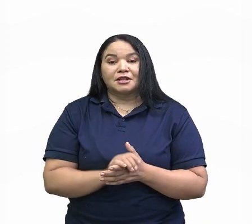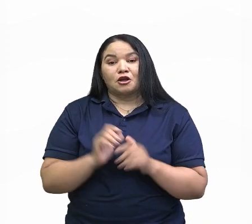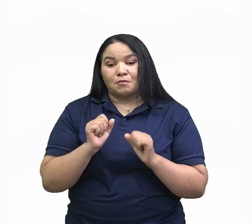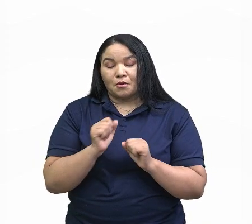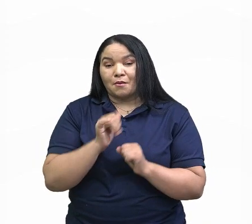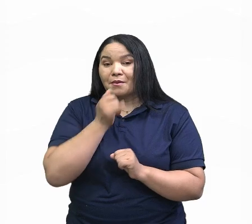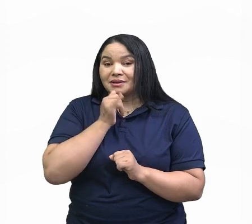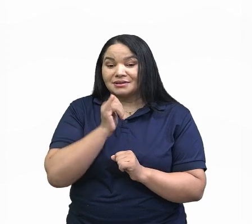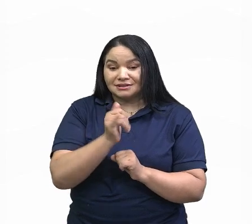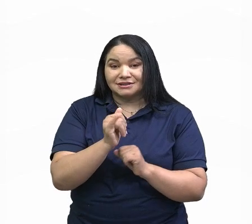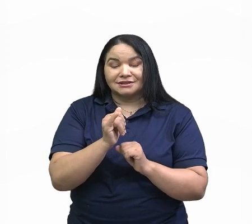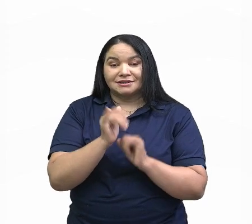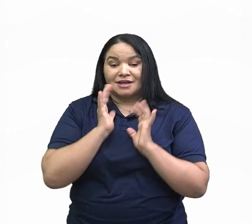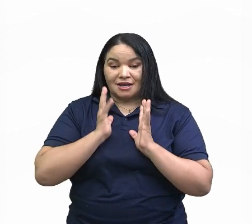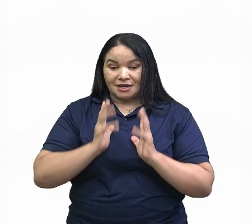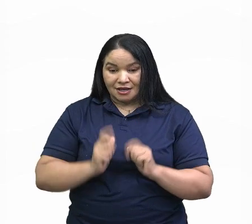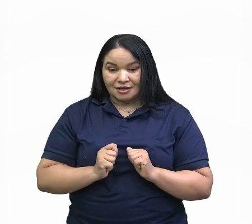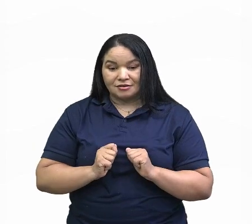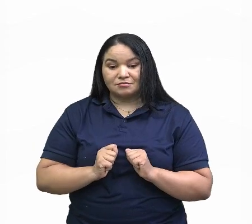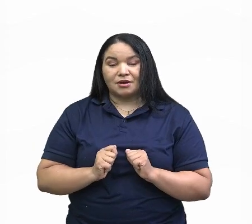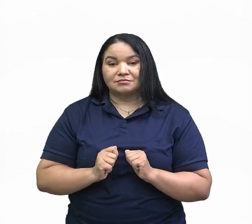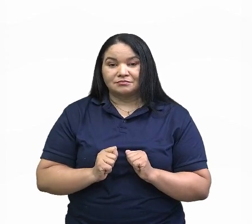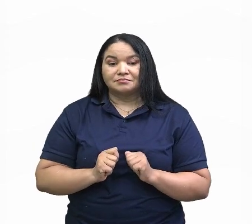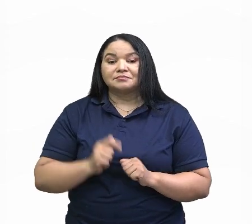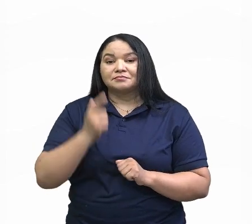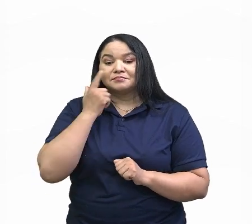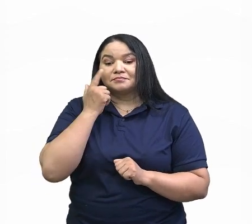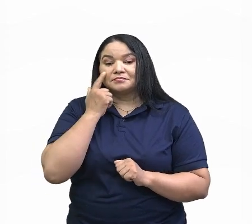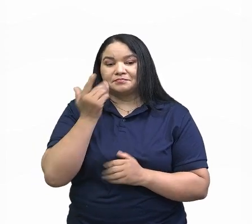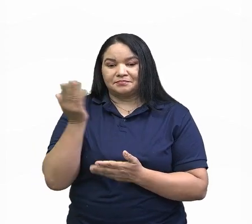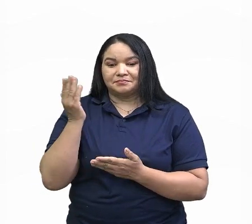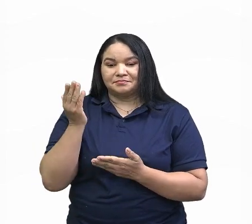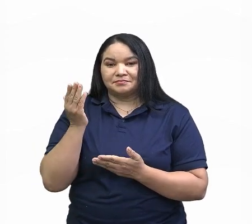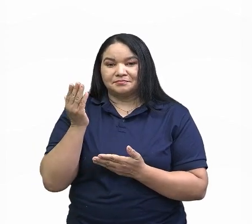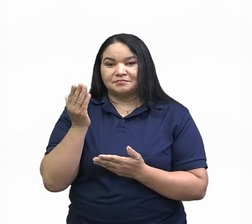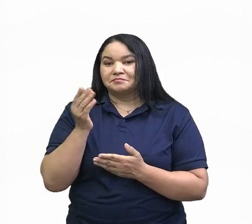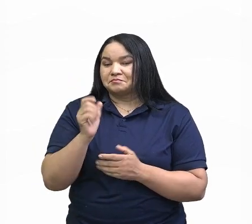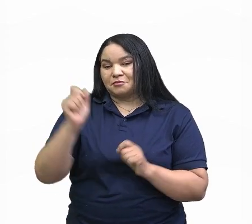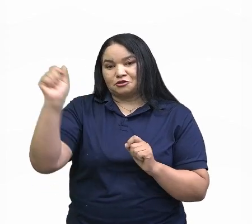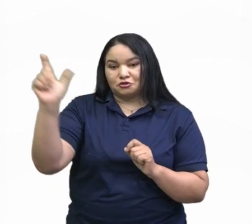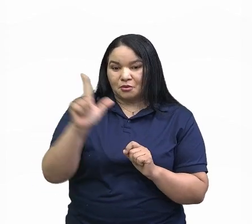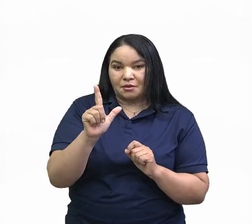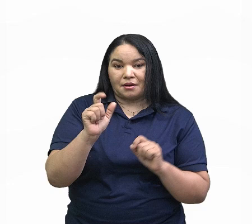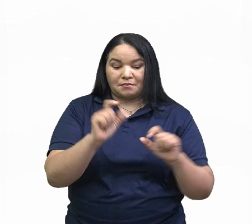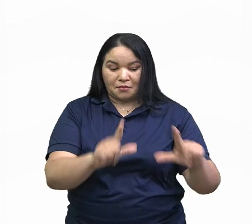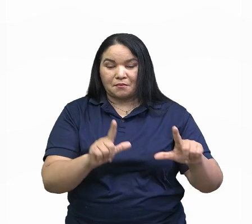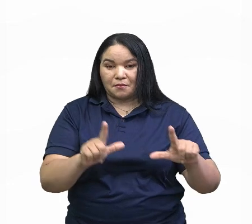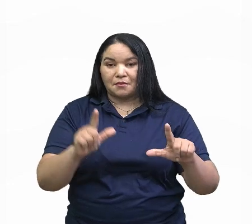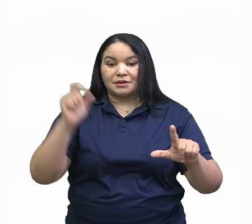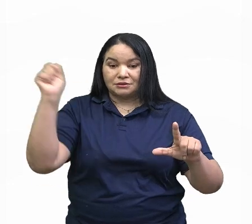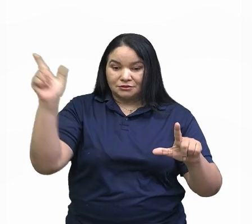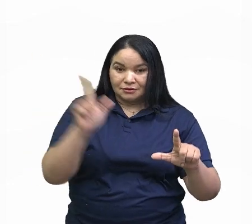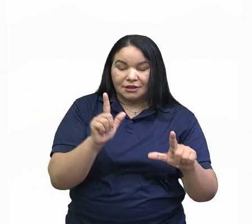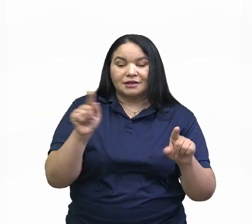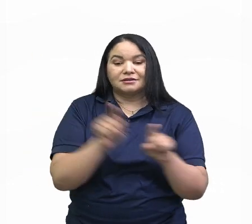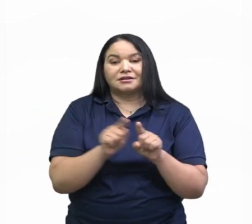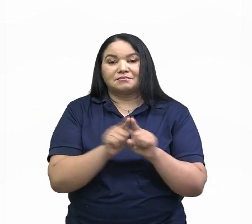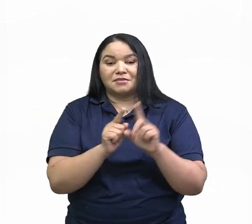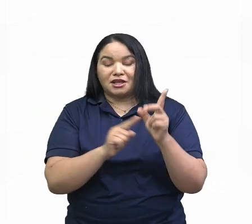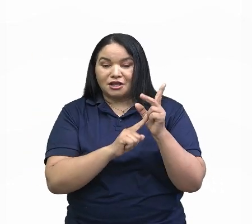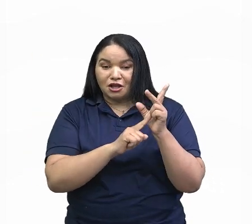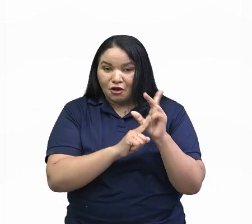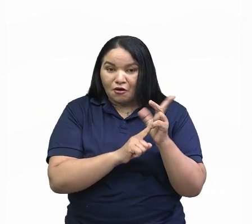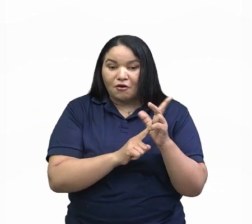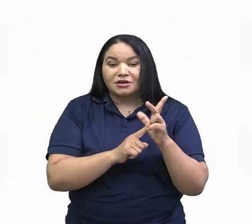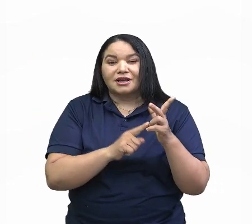aí, a gente pode adotar a energia limpa como a energia solar, a energia eólica, né, que a gente também já conversou